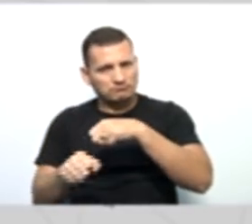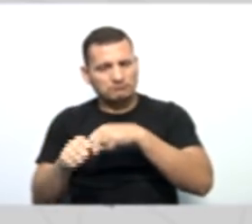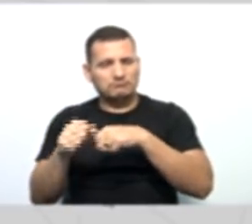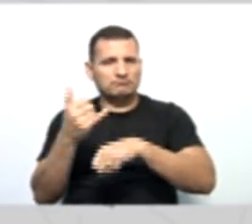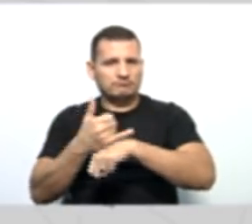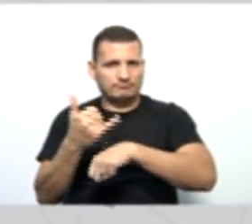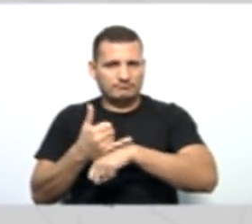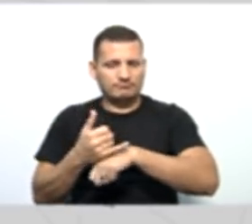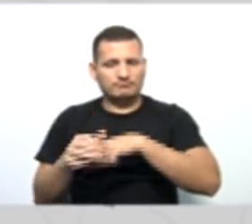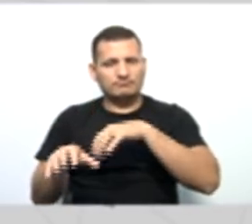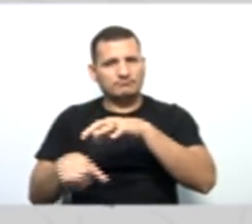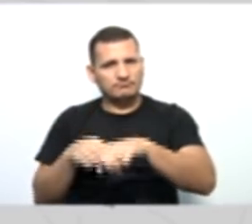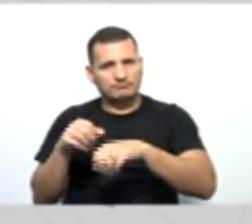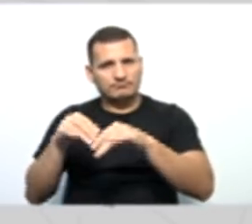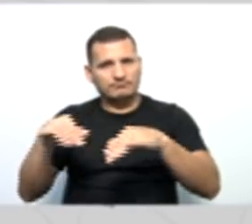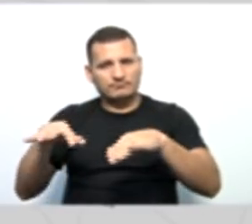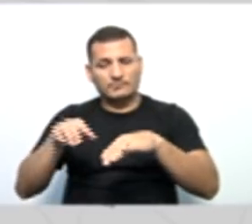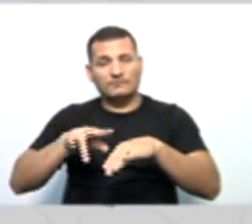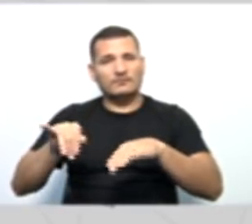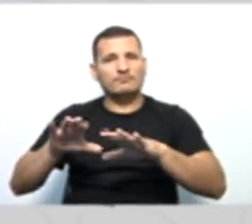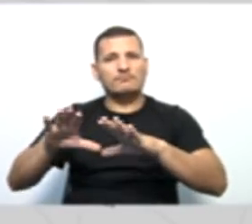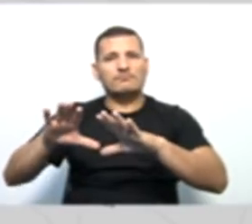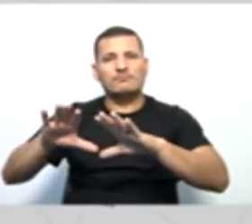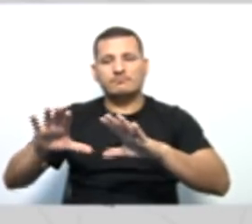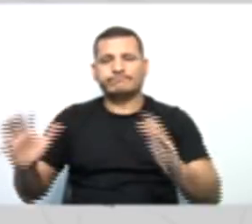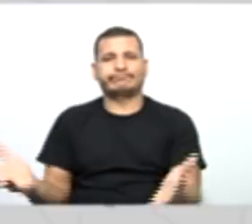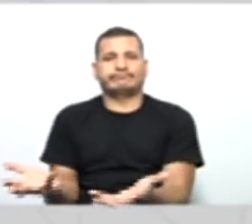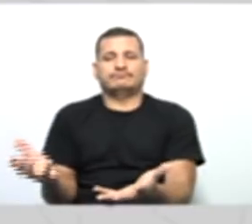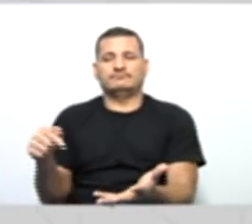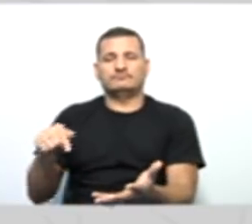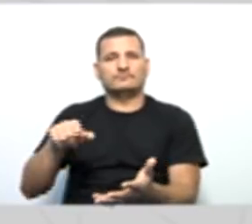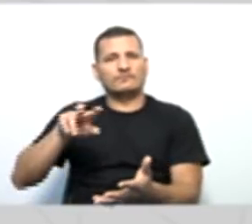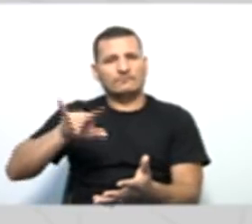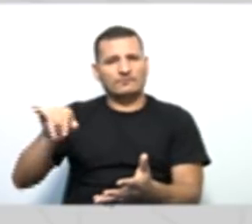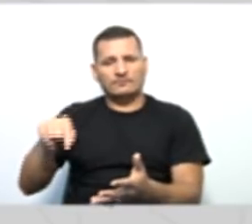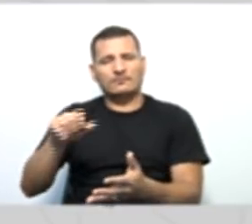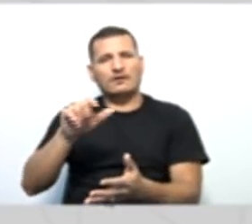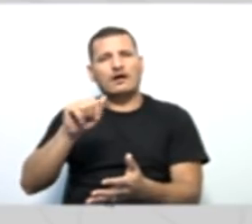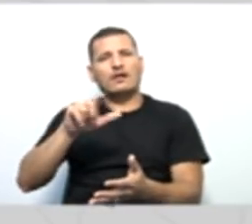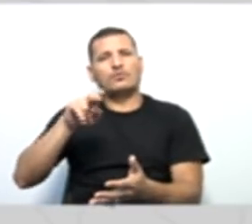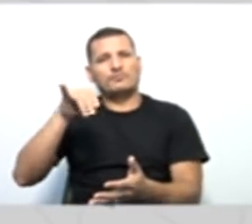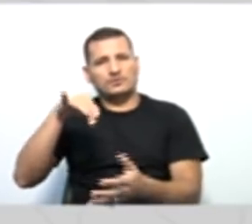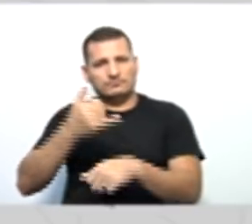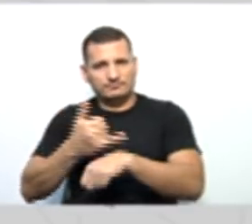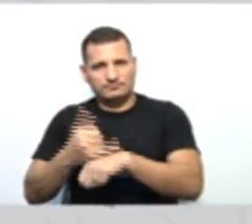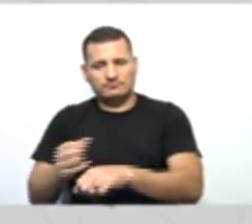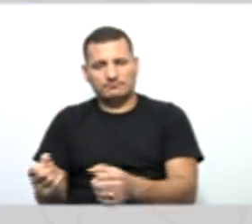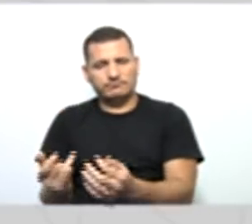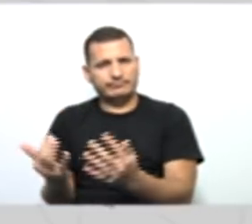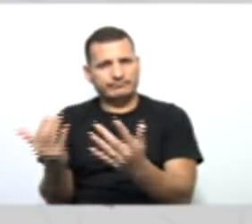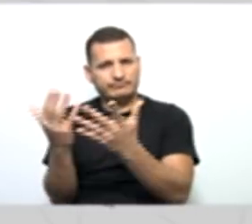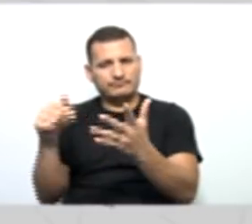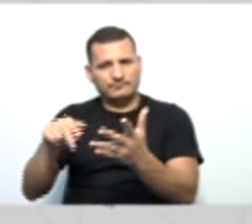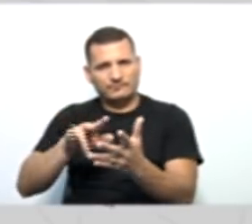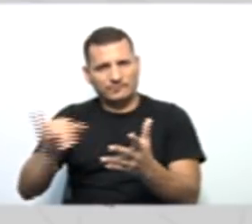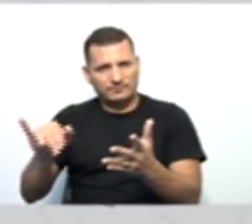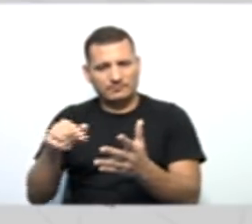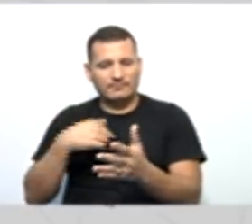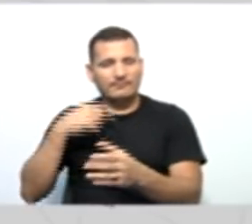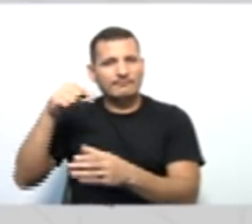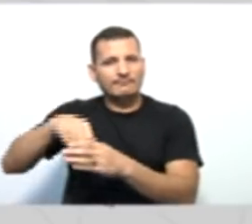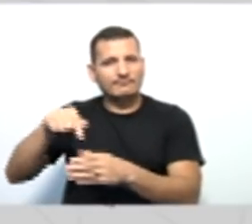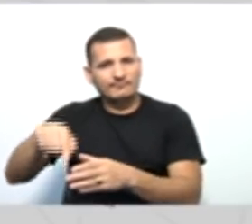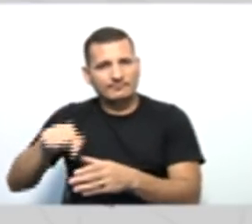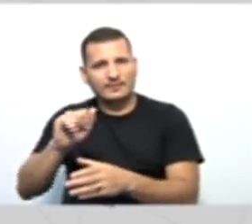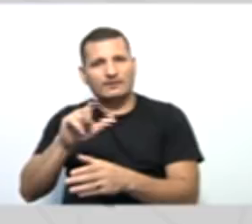montanha, tirou o alumínio da terra, vai ficar um buraco ali. Não vai crescer mais alumínio, não vai nascer mais, vou plantar aqui um pezinho de alumínio.